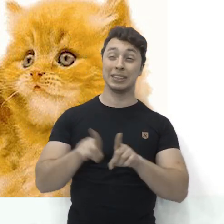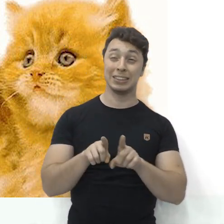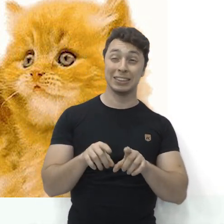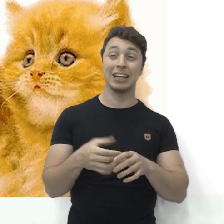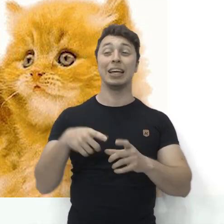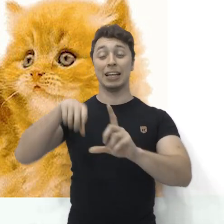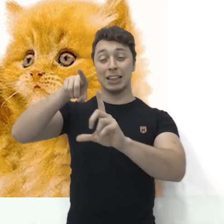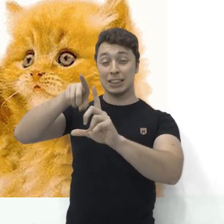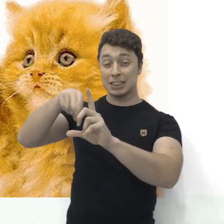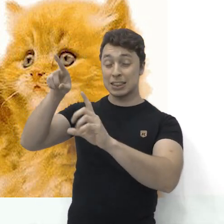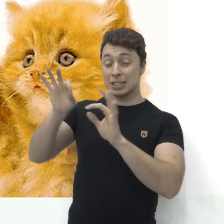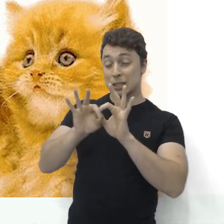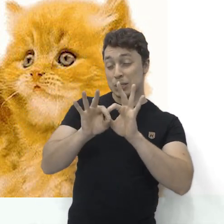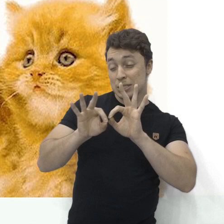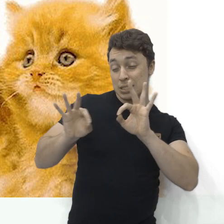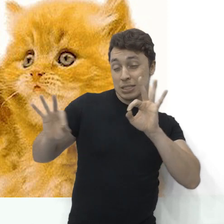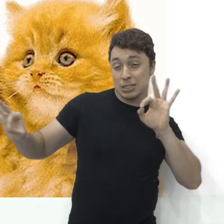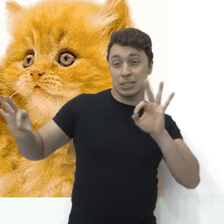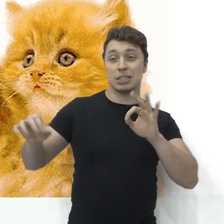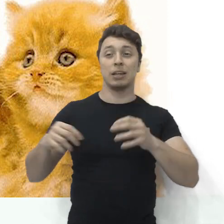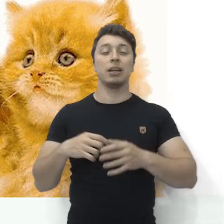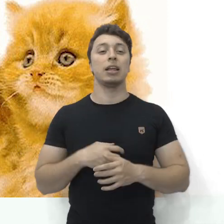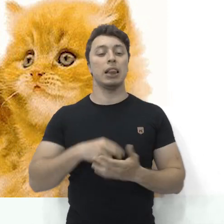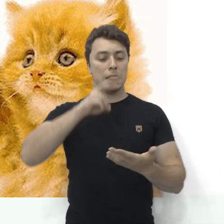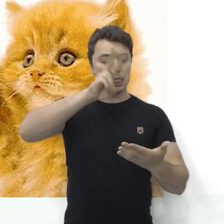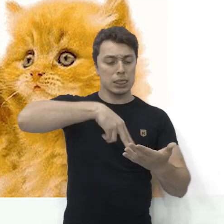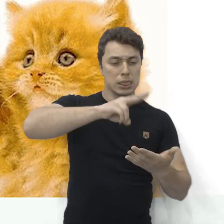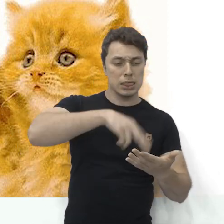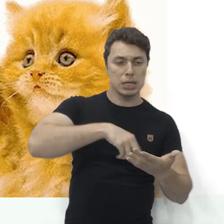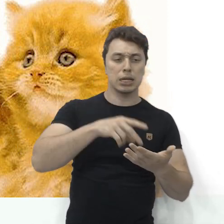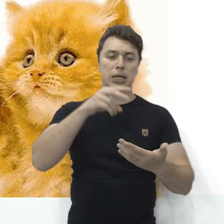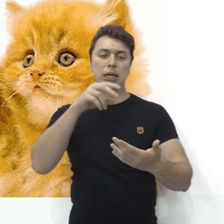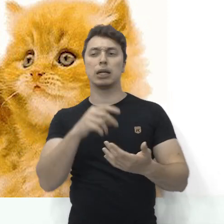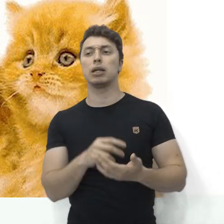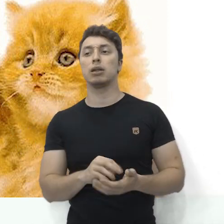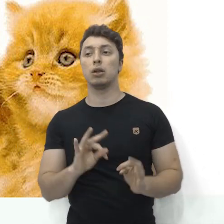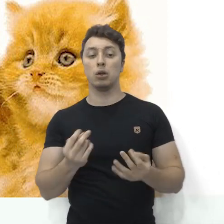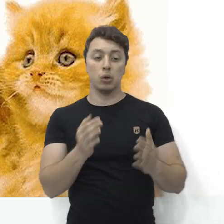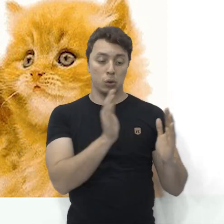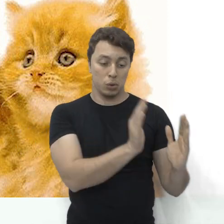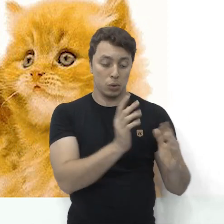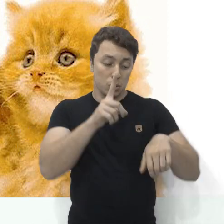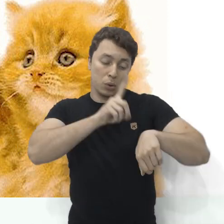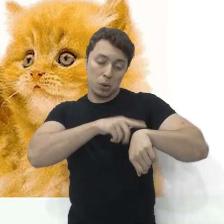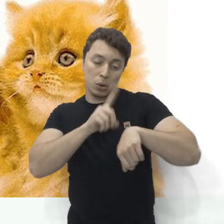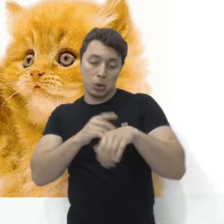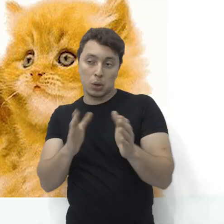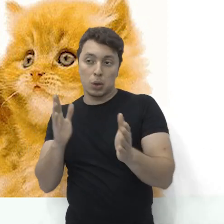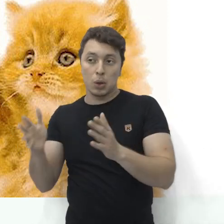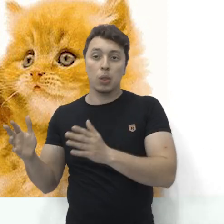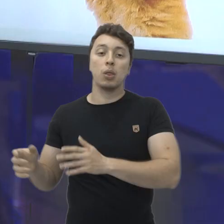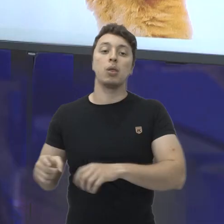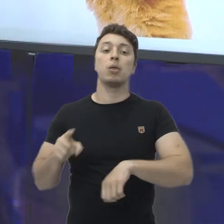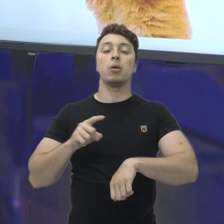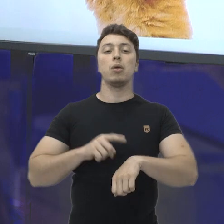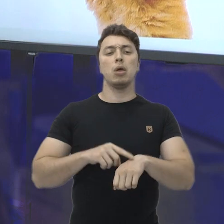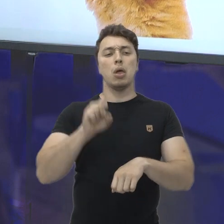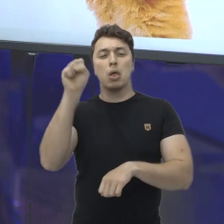e registrar comprimentos, e a ler e registrar medidas e intervalos de tempos em horas,